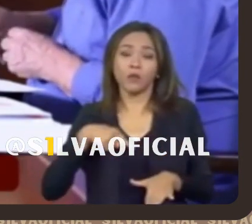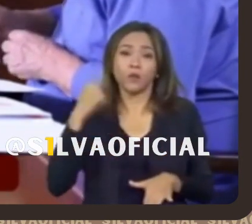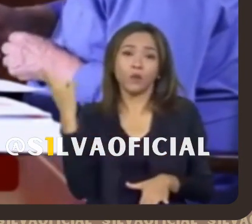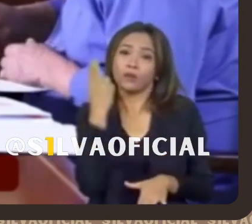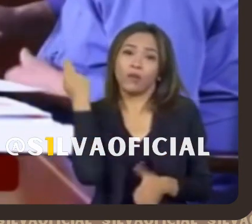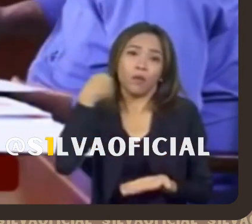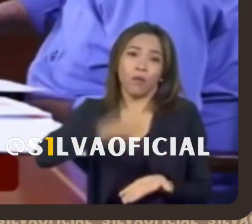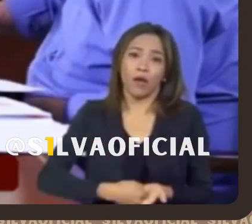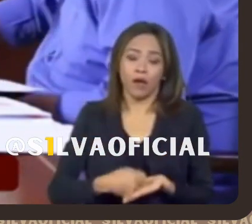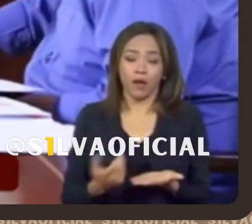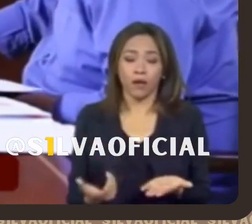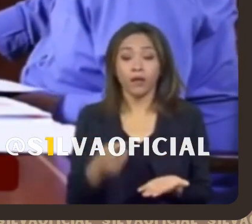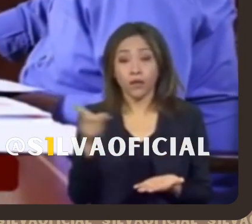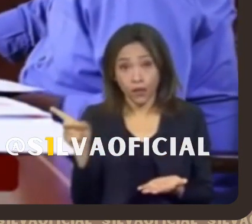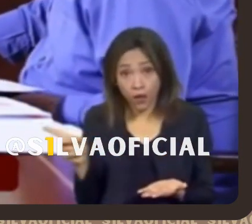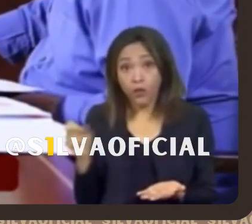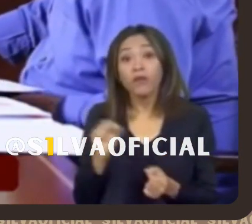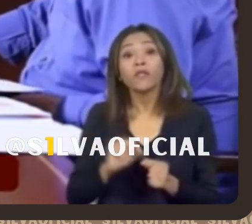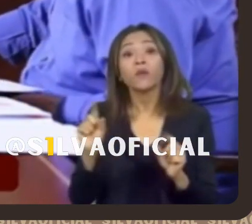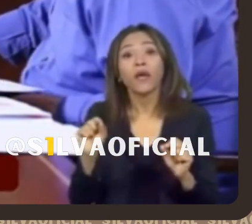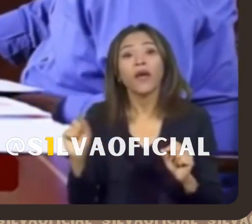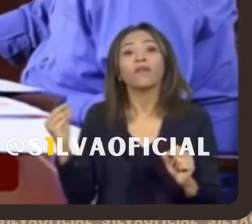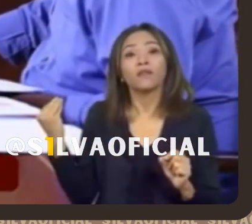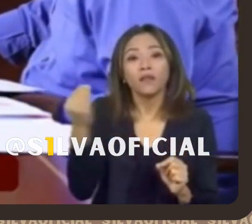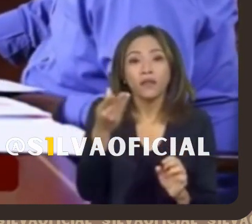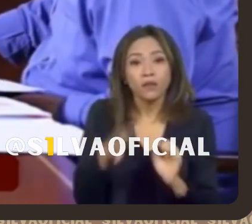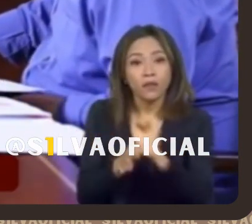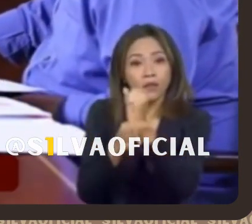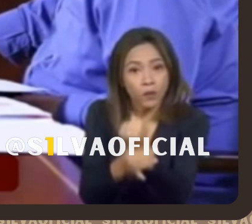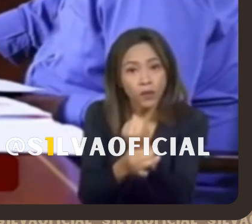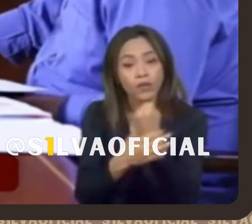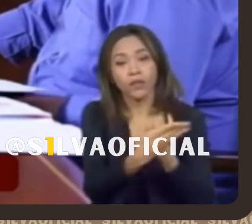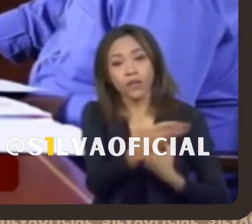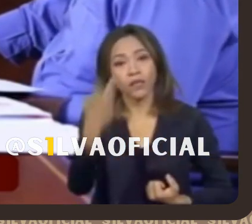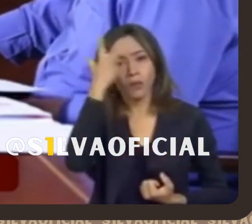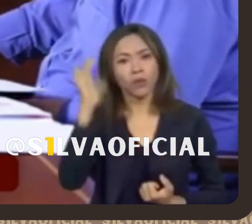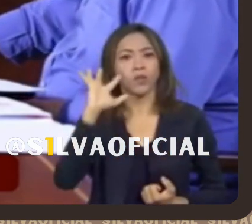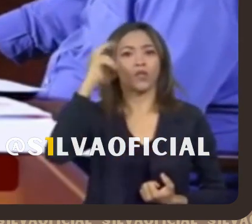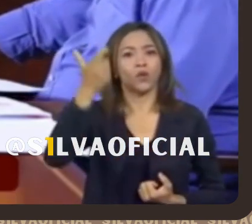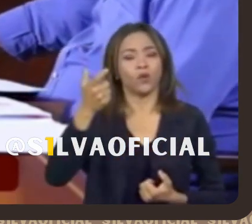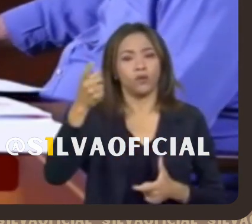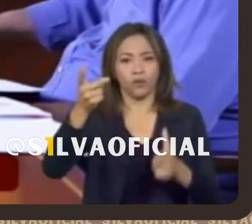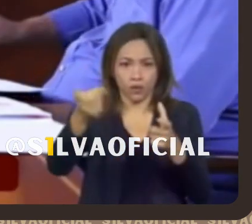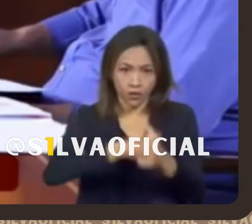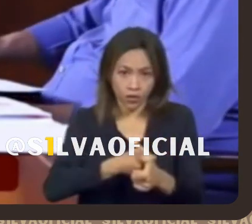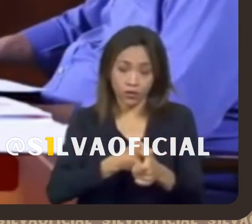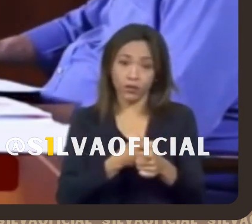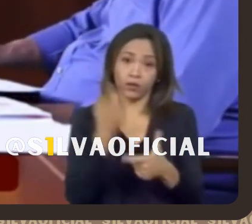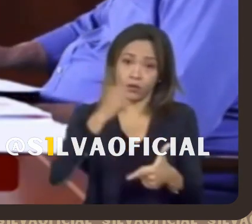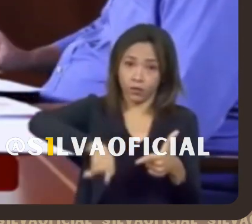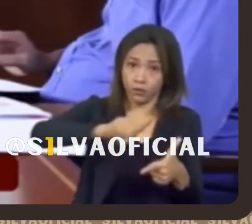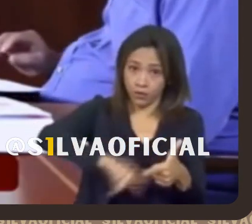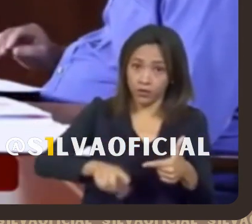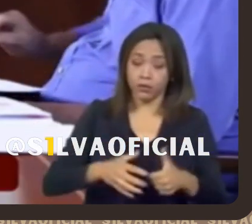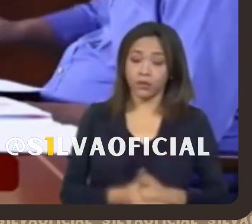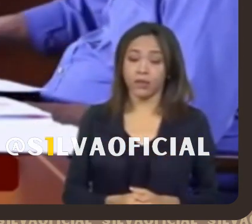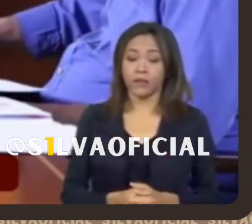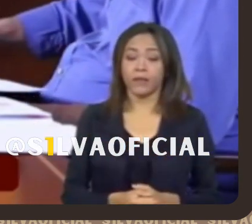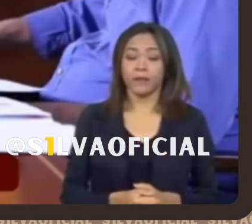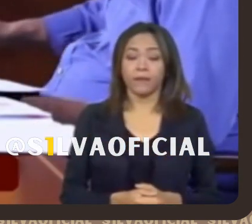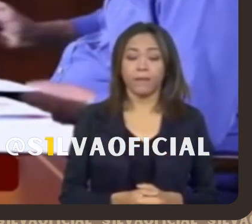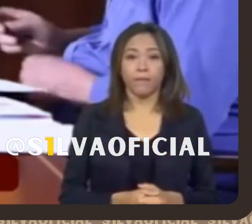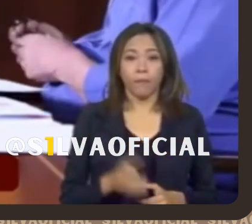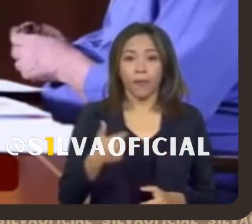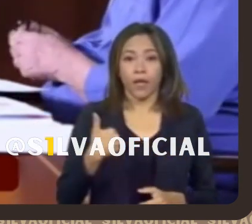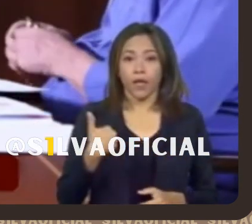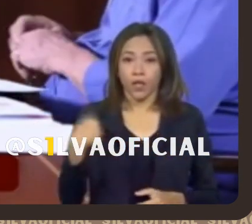fazendo é garantindo que essas pessoas possam se libertar dessas dívidas eh como o senhor disse são para você ter uma ideia Presidente eh a gente divulgou e tá